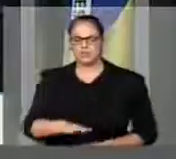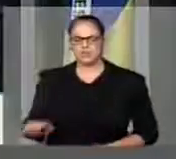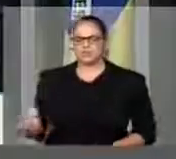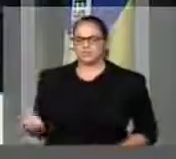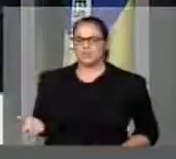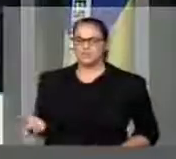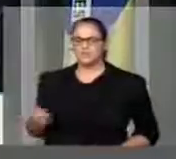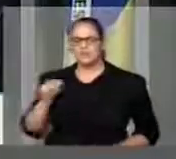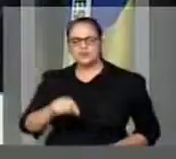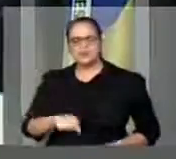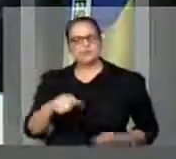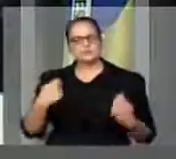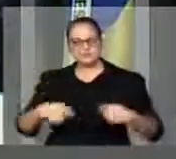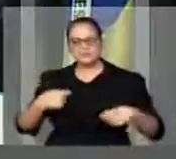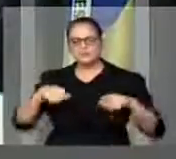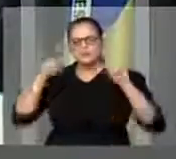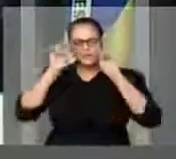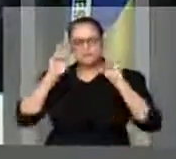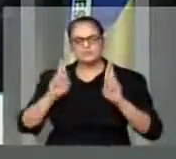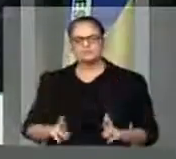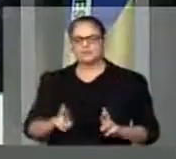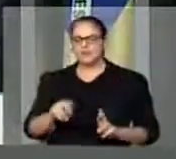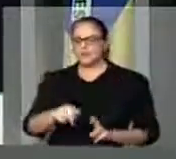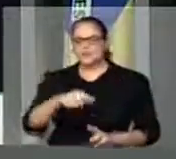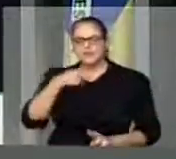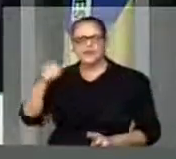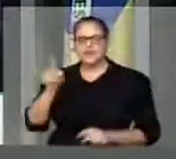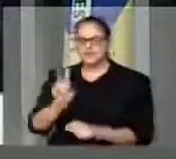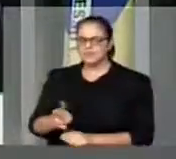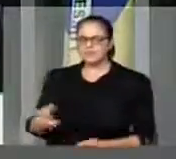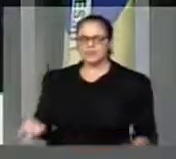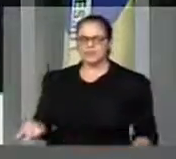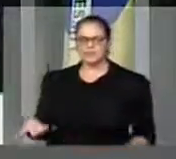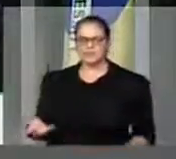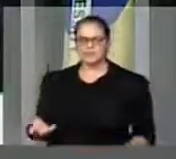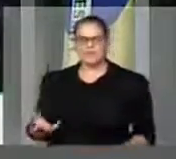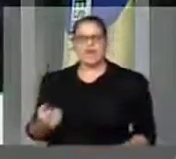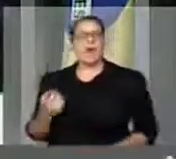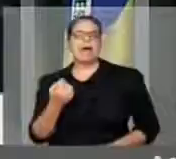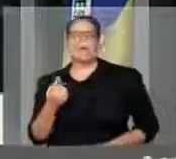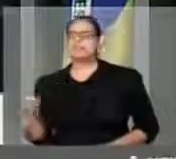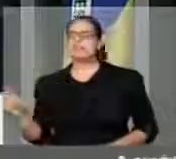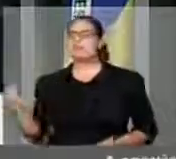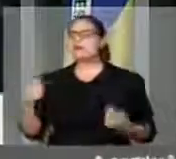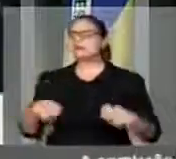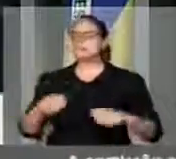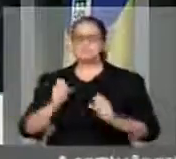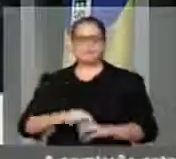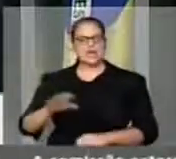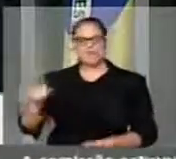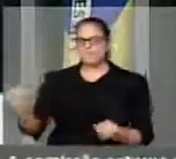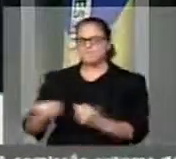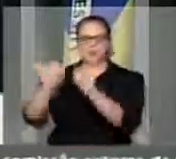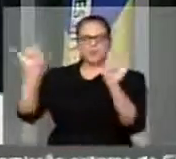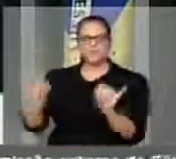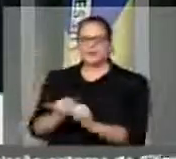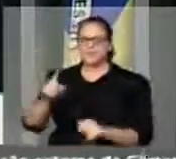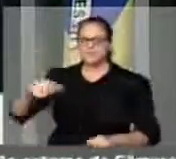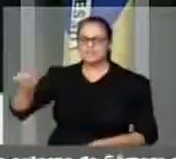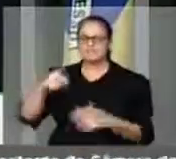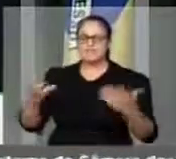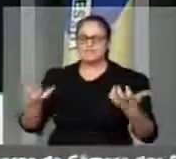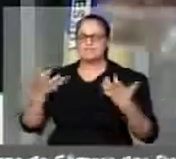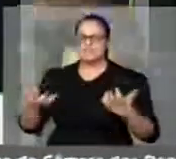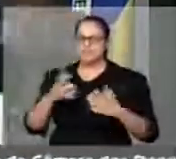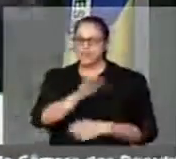crianças. Elas merecem respeito. Não tem quem defenda ela. Essa história, não que os meninos têm que ser ensinados, isso é balela. Querem transformar